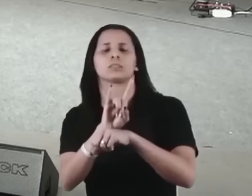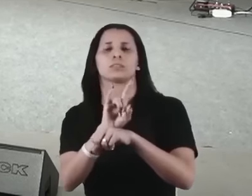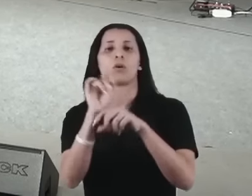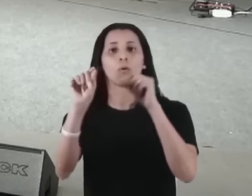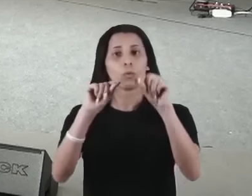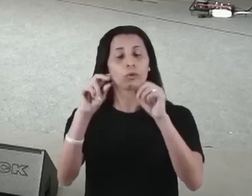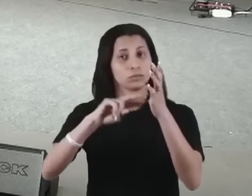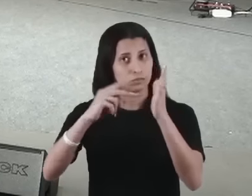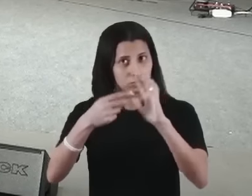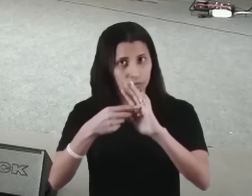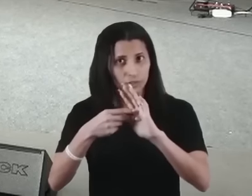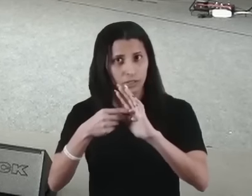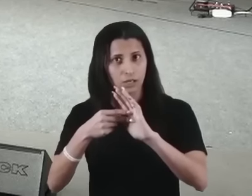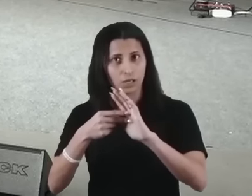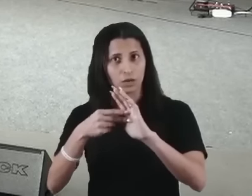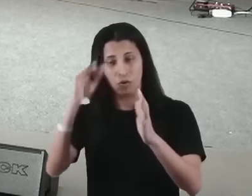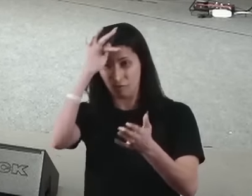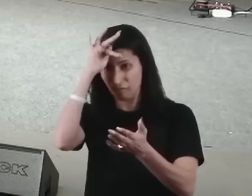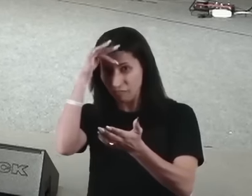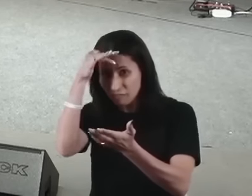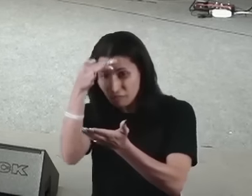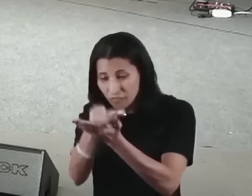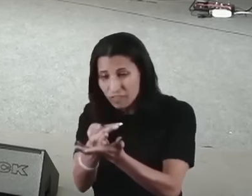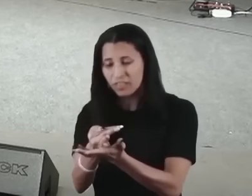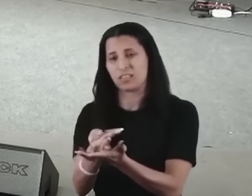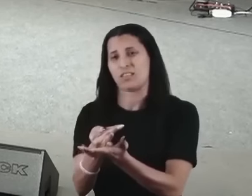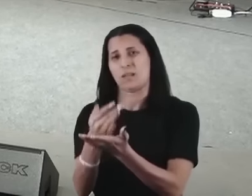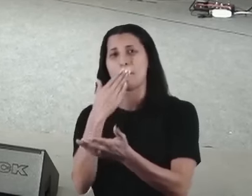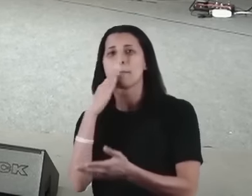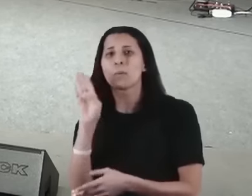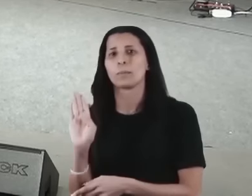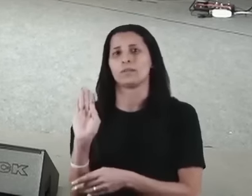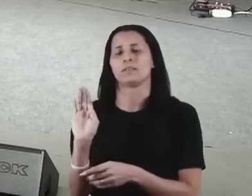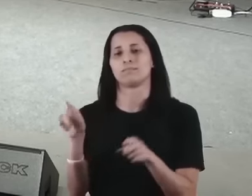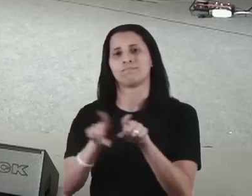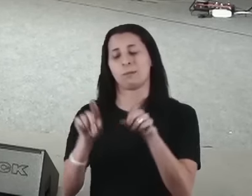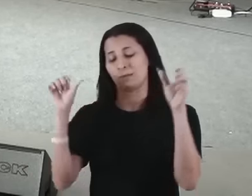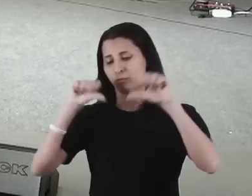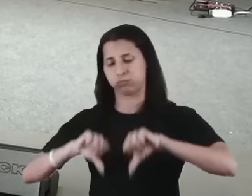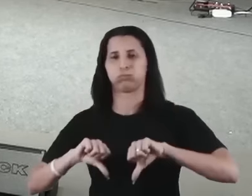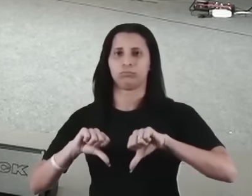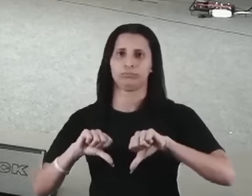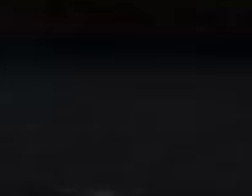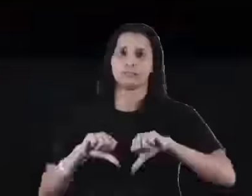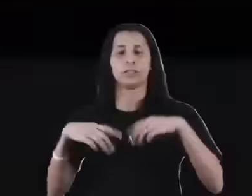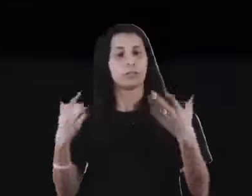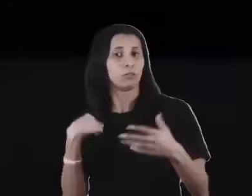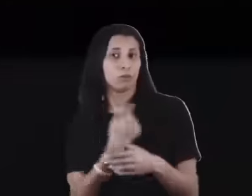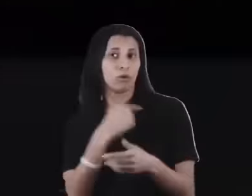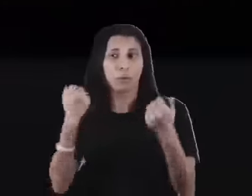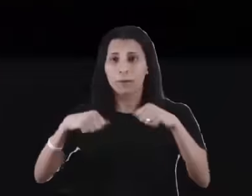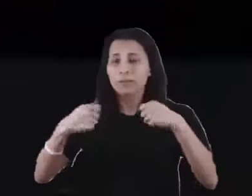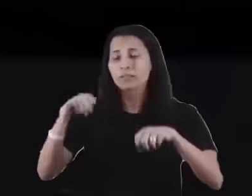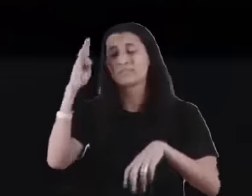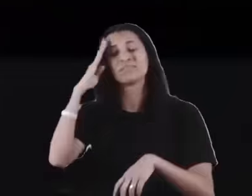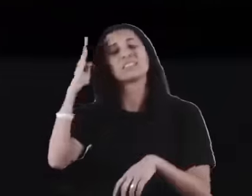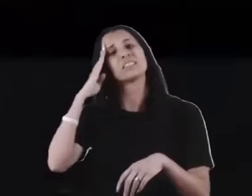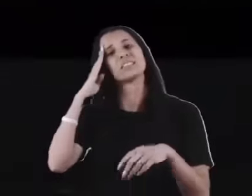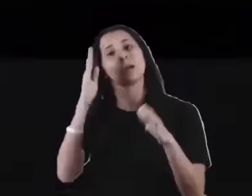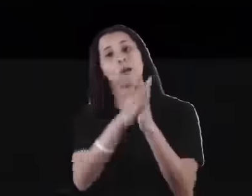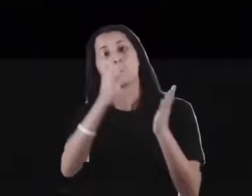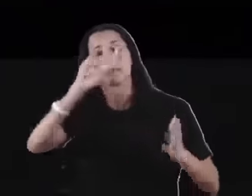uma fidelidade Prometida A Traição é uma deslealdade sabe para a gente entender esse termo